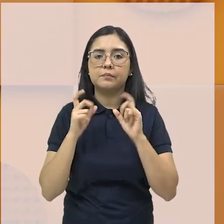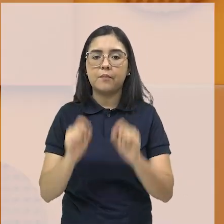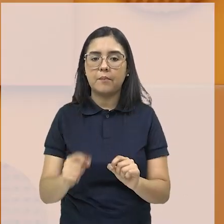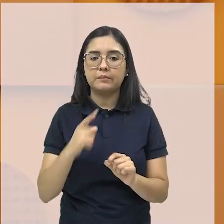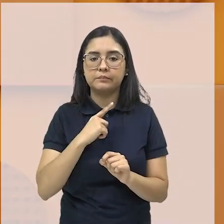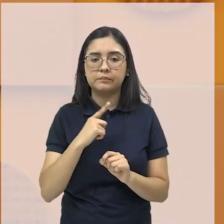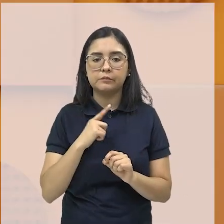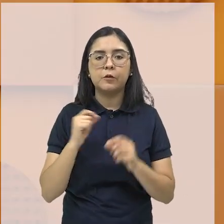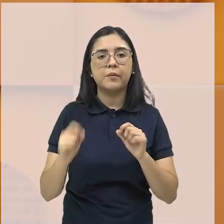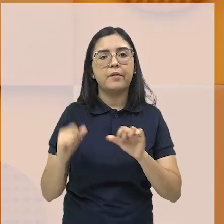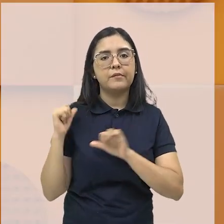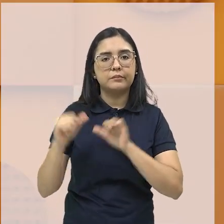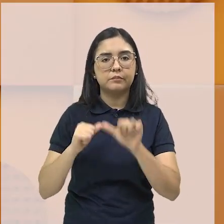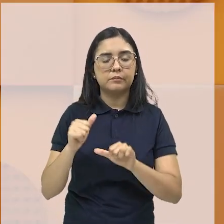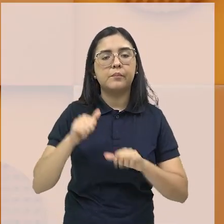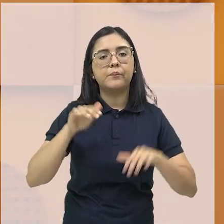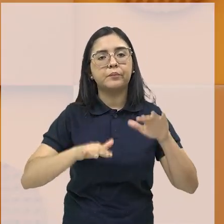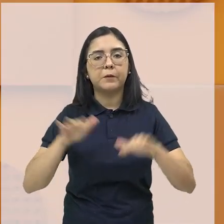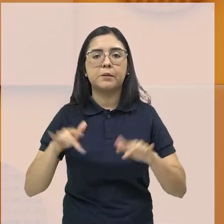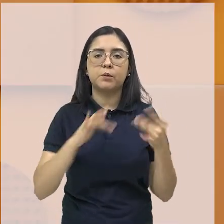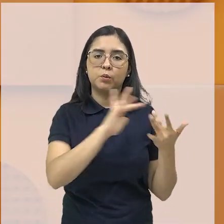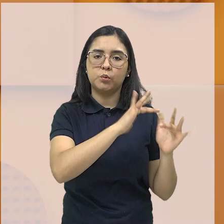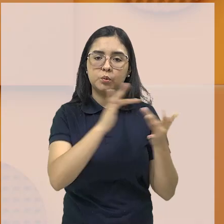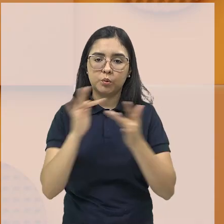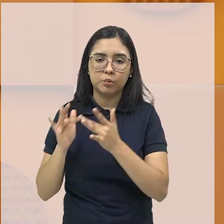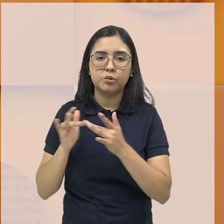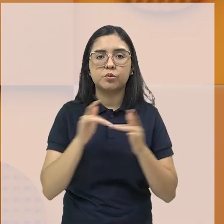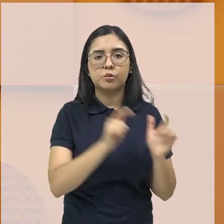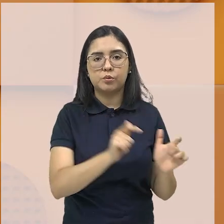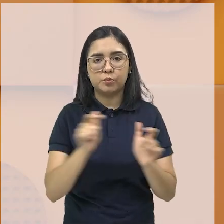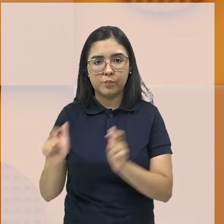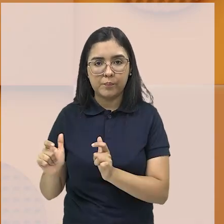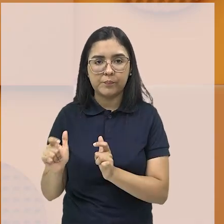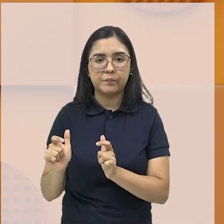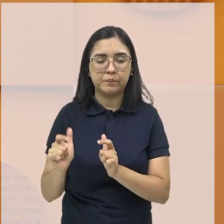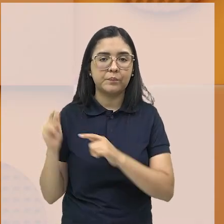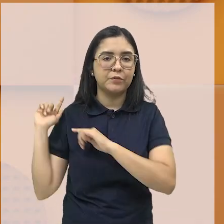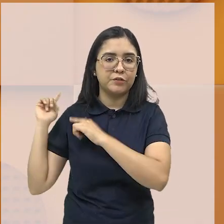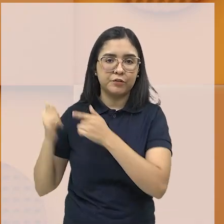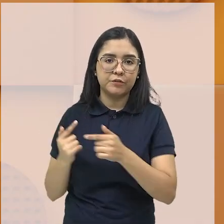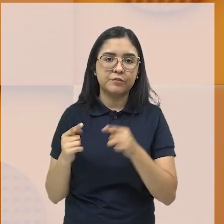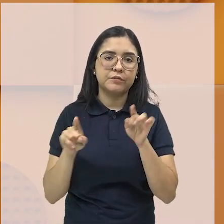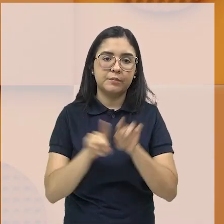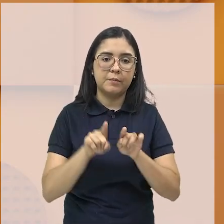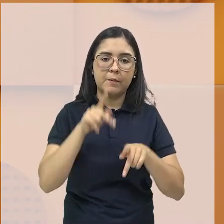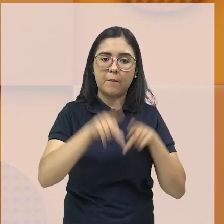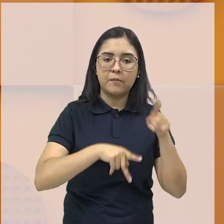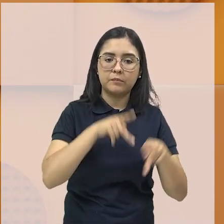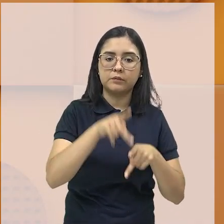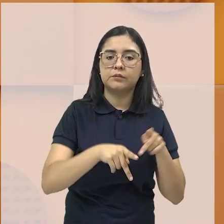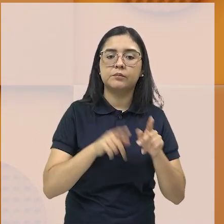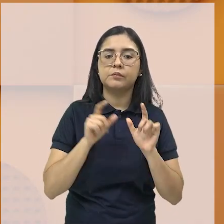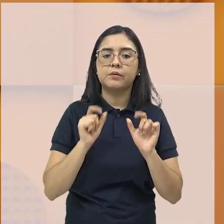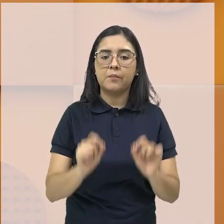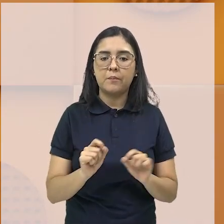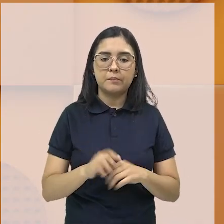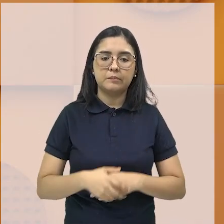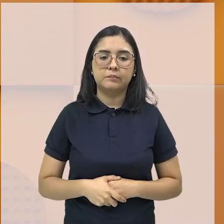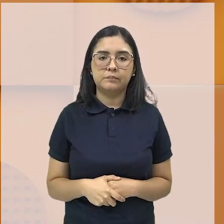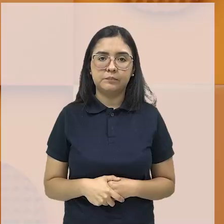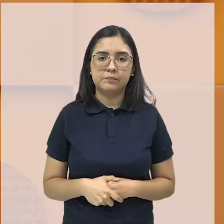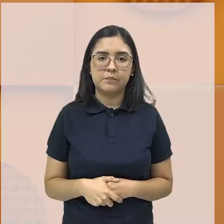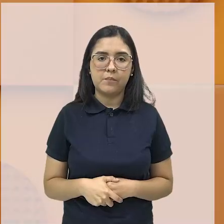se comportando dependendo do contexto local, geração, né, porque é uma população que ela vai ser, ela